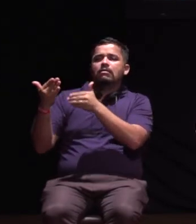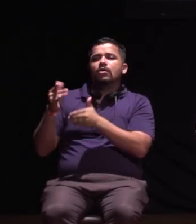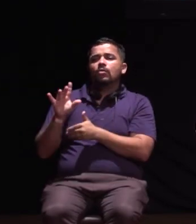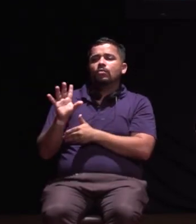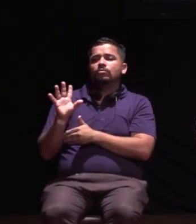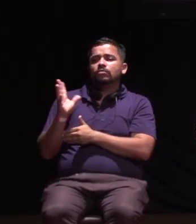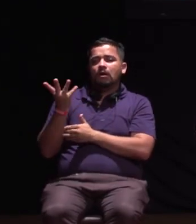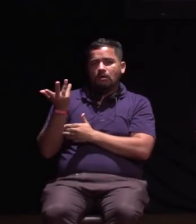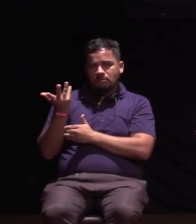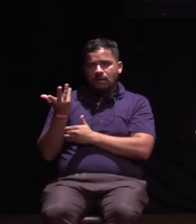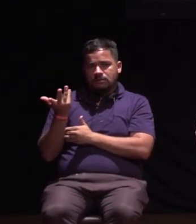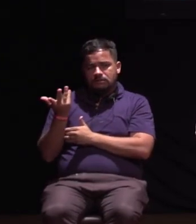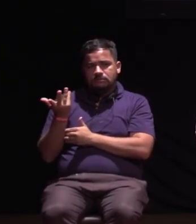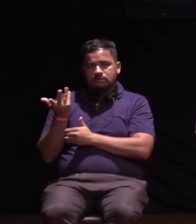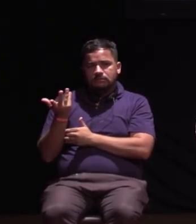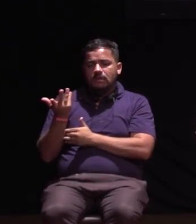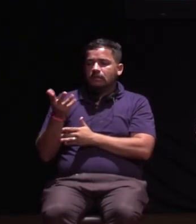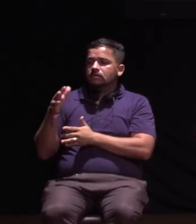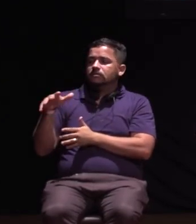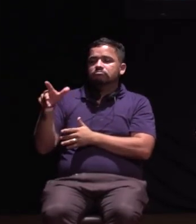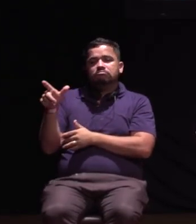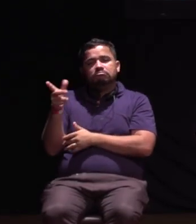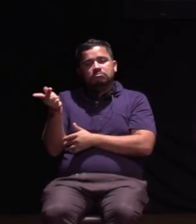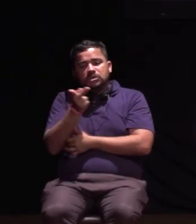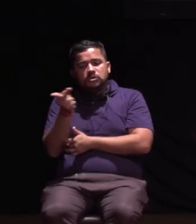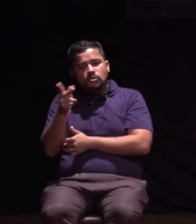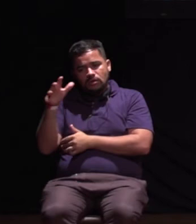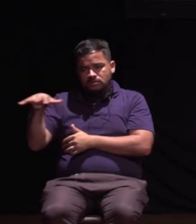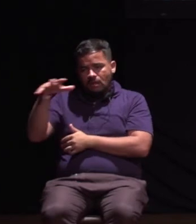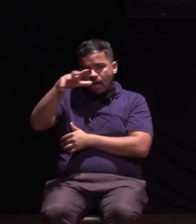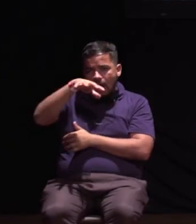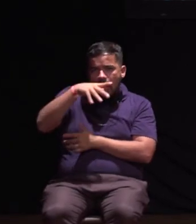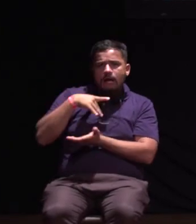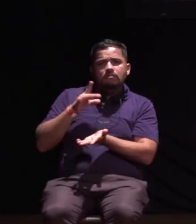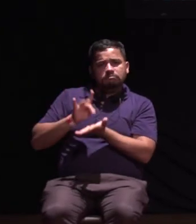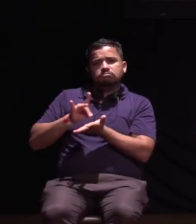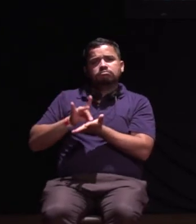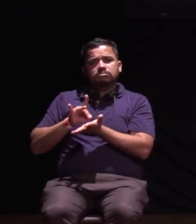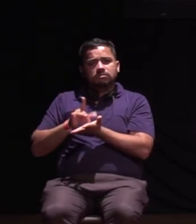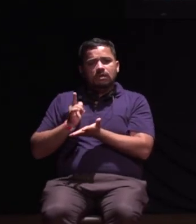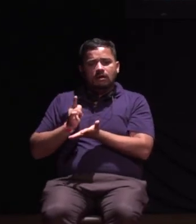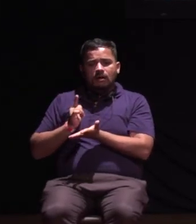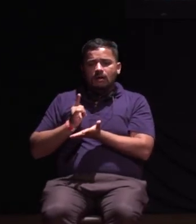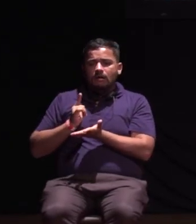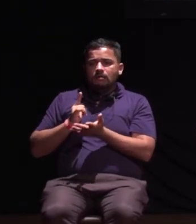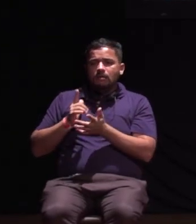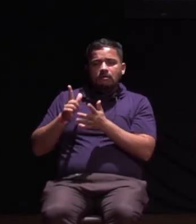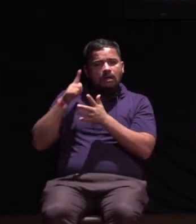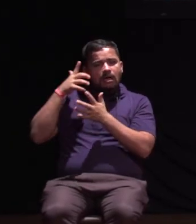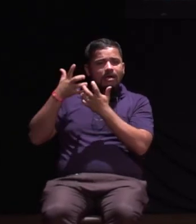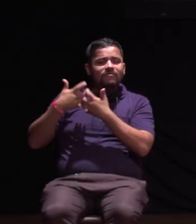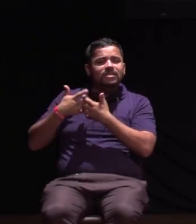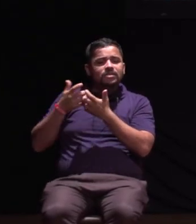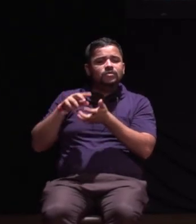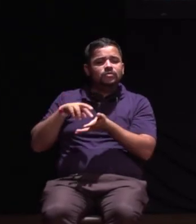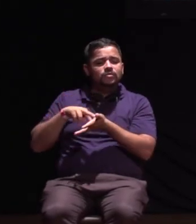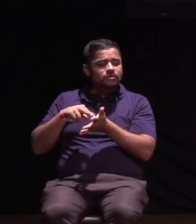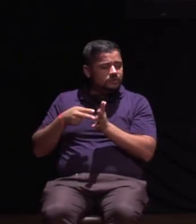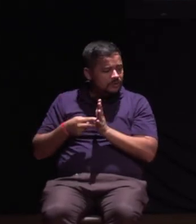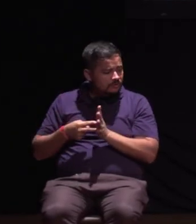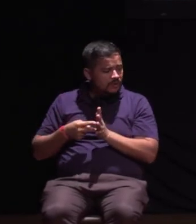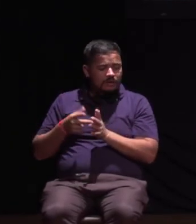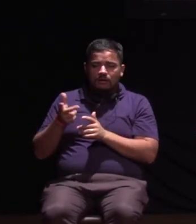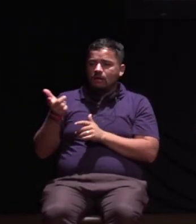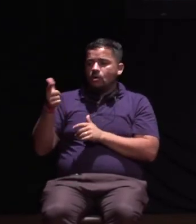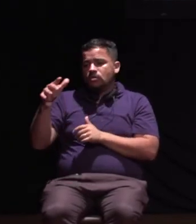uma justa posição desses campos sem verdadeiramente ter uma reflexão sobre o que significa estar num outro espaço,